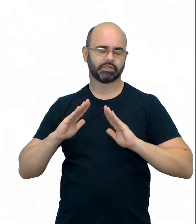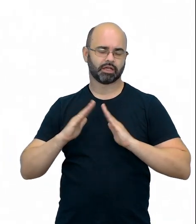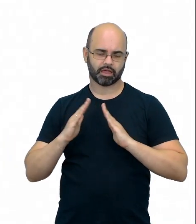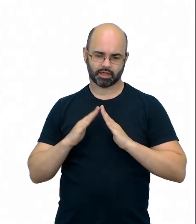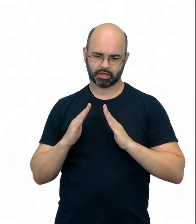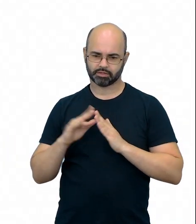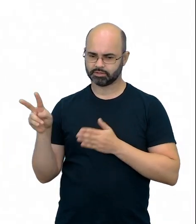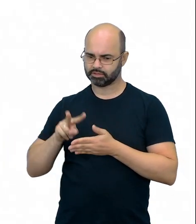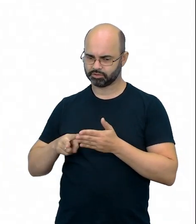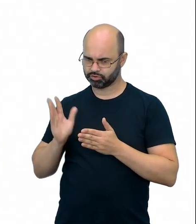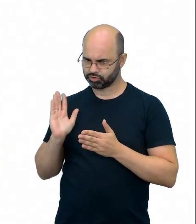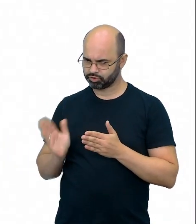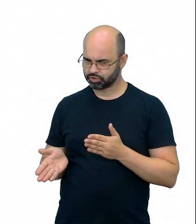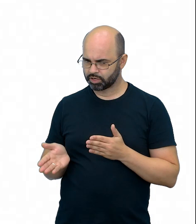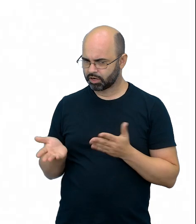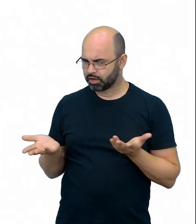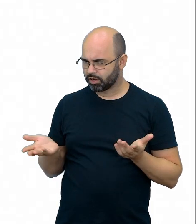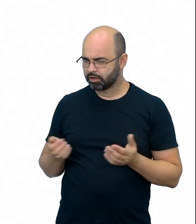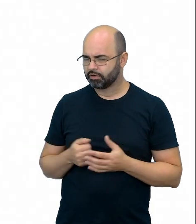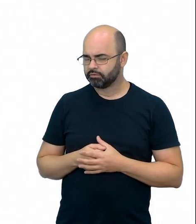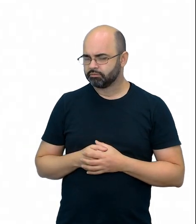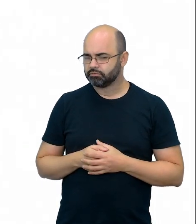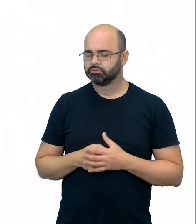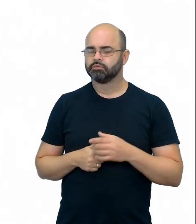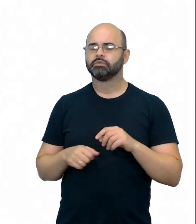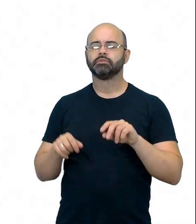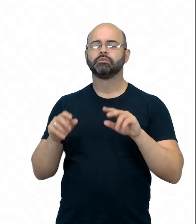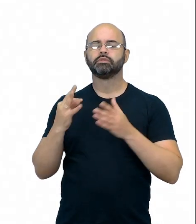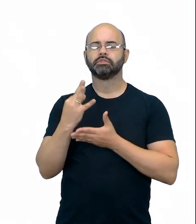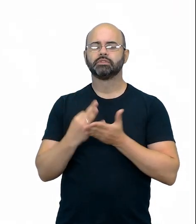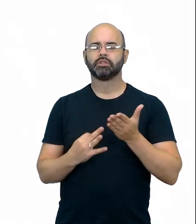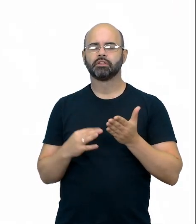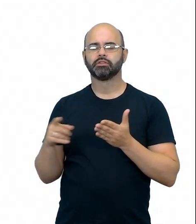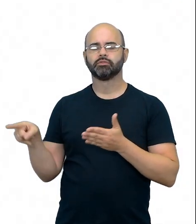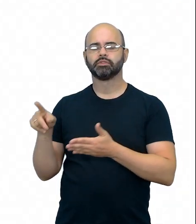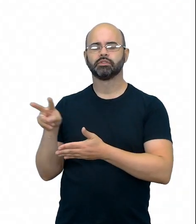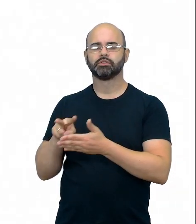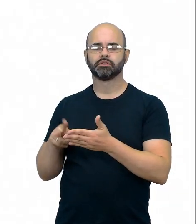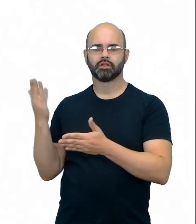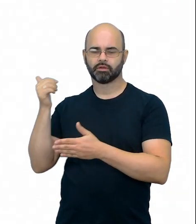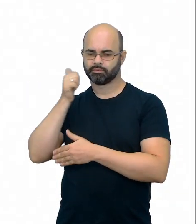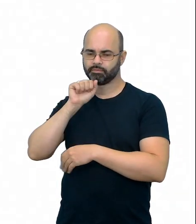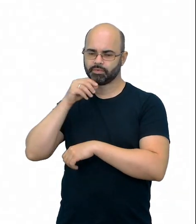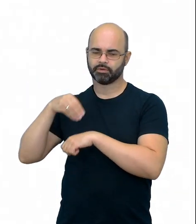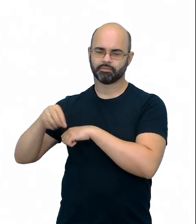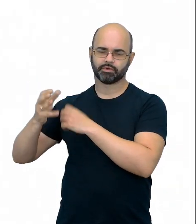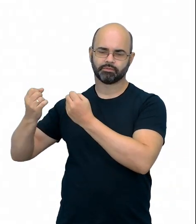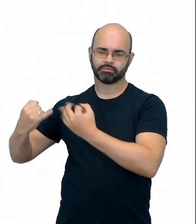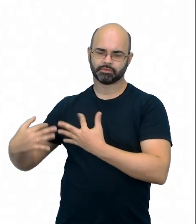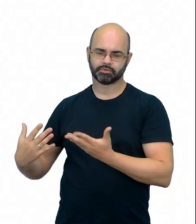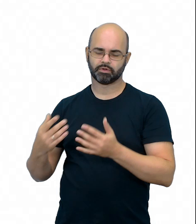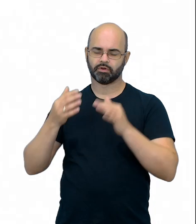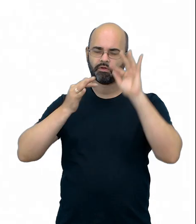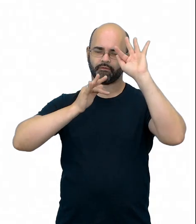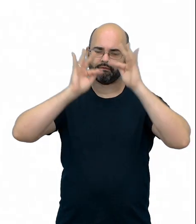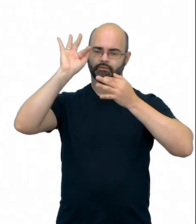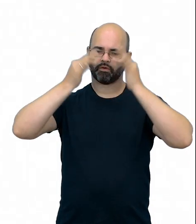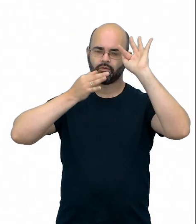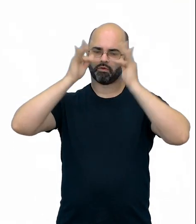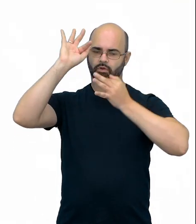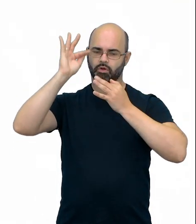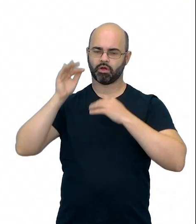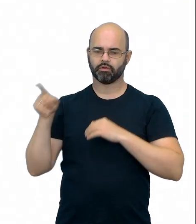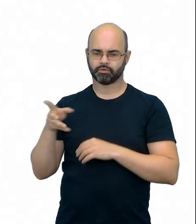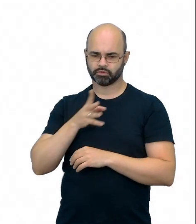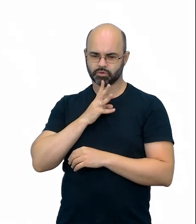visto a respeito, se alguém já leu algum texto específico para eles, se eles sabem o que é folclore, que é tão importante